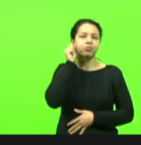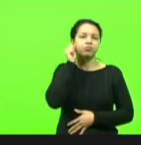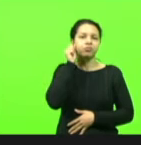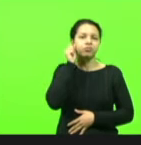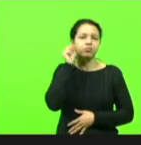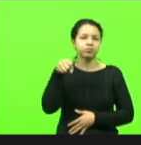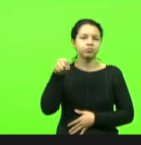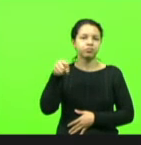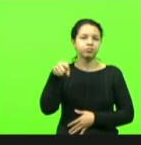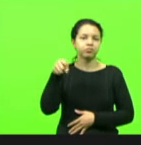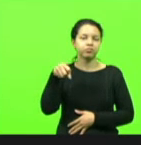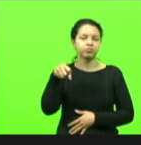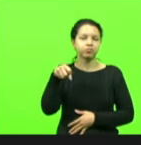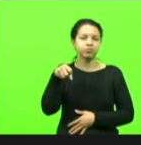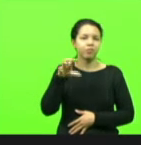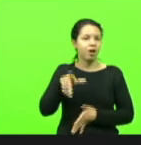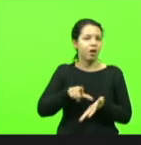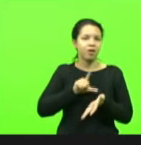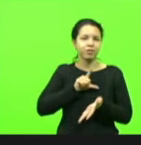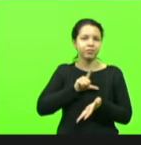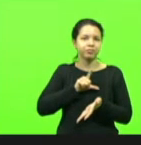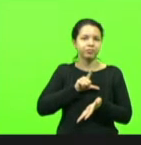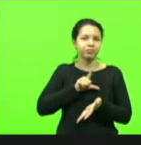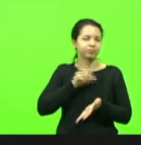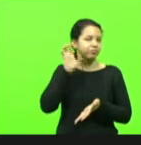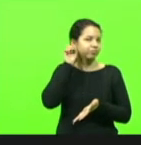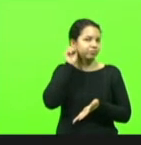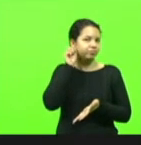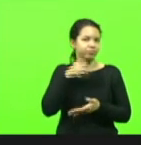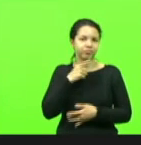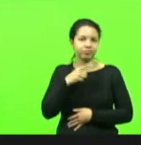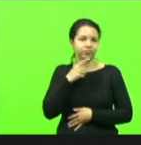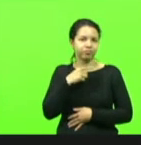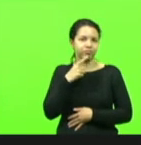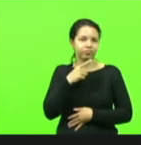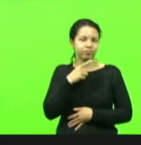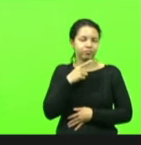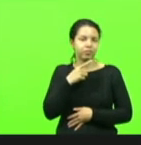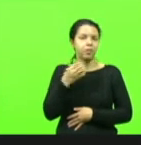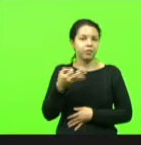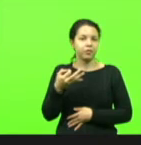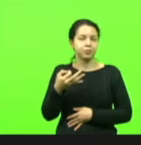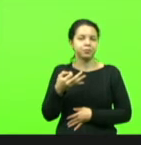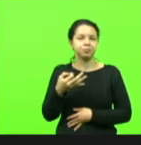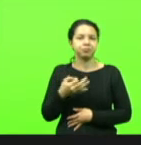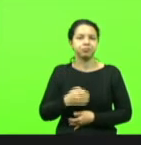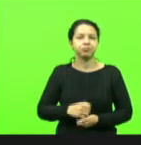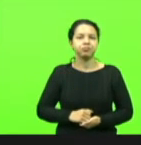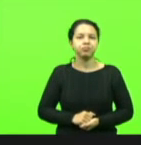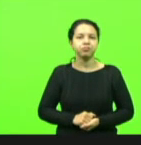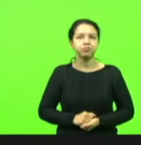agora sim deputado Fernando krelling mas antes nós não ouvimos a tua fala ó